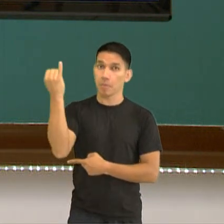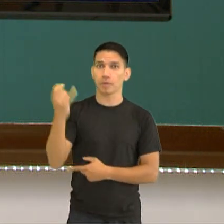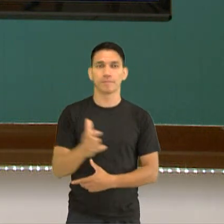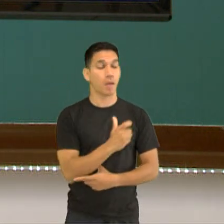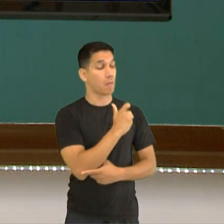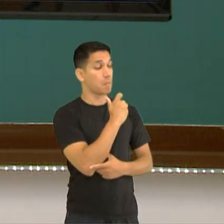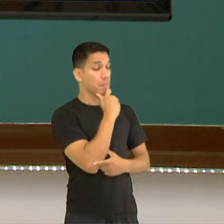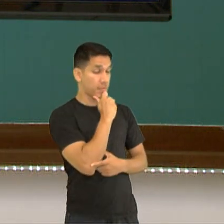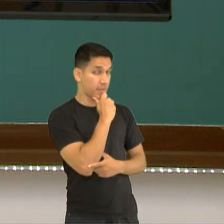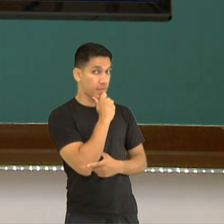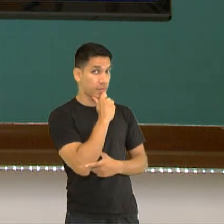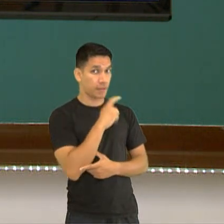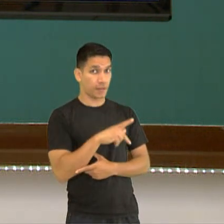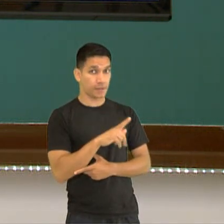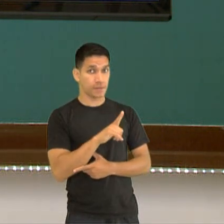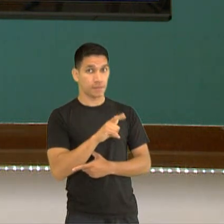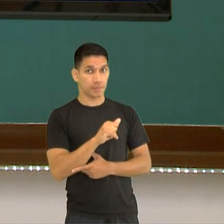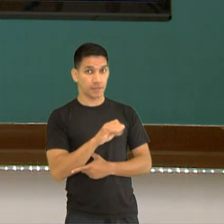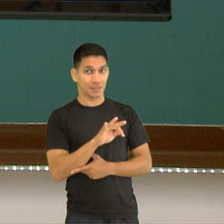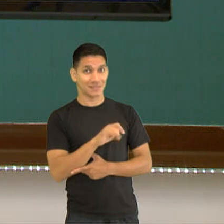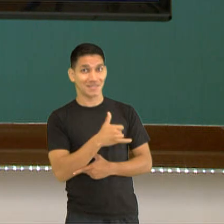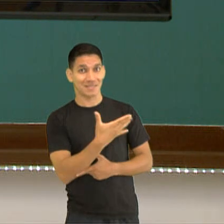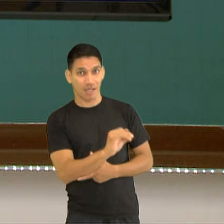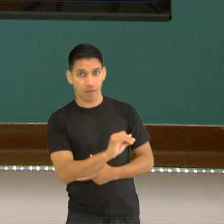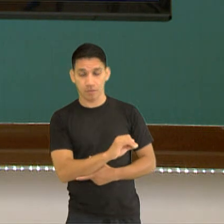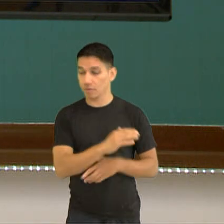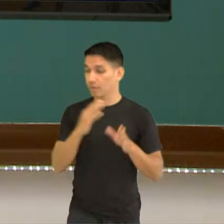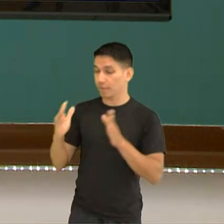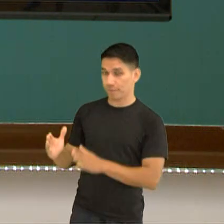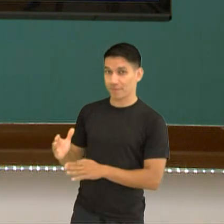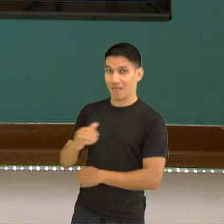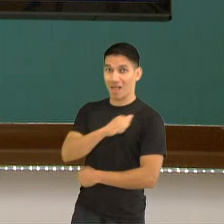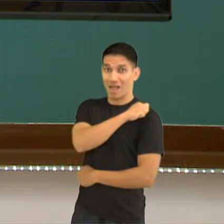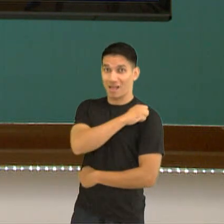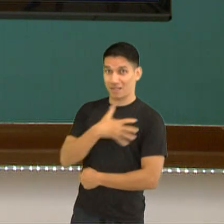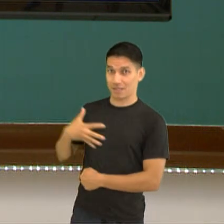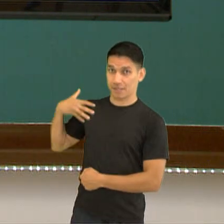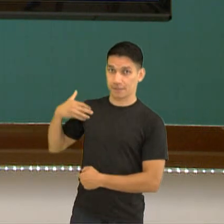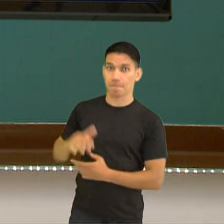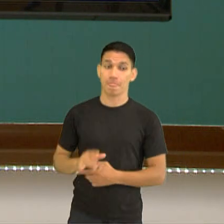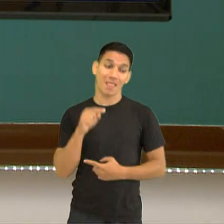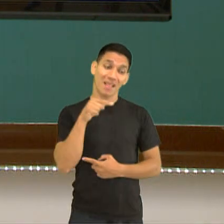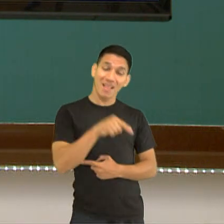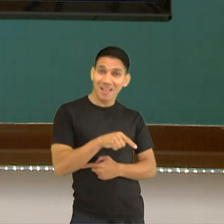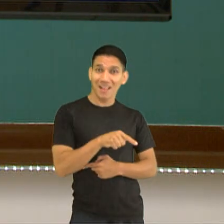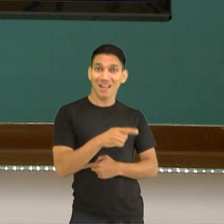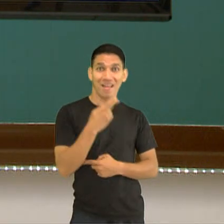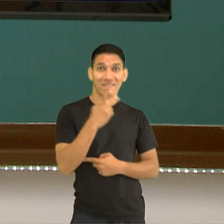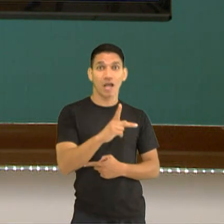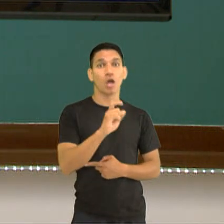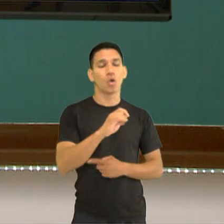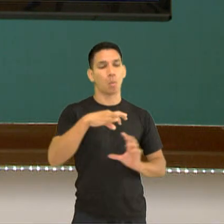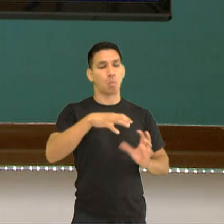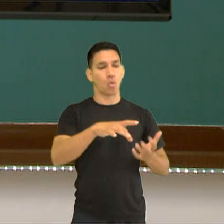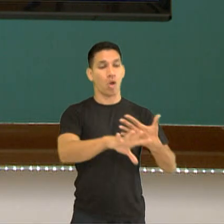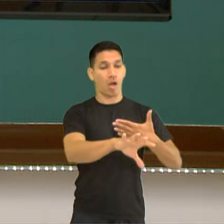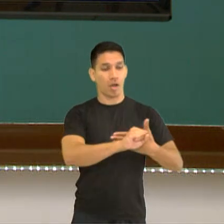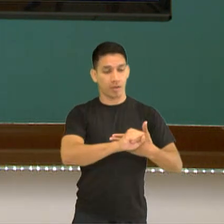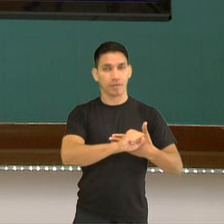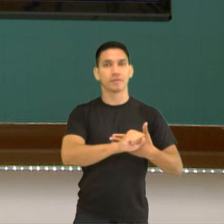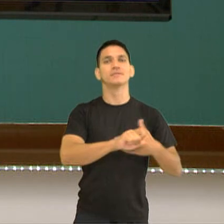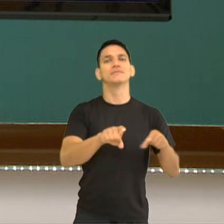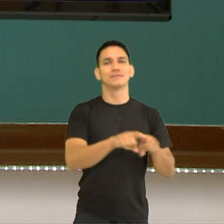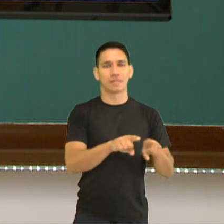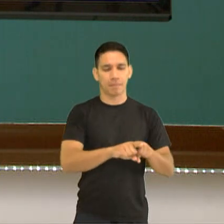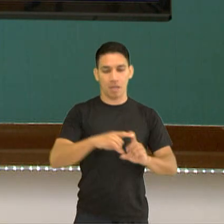e Aristóteles. Enquanto Platão defendia a distinção entre mundo sensível e mundo das ideias,